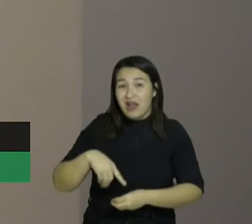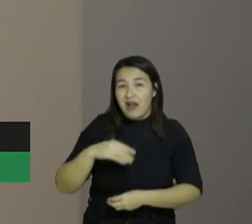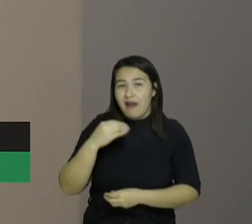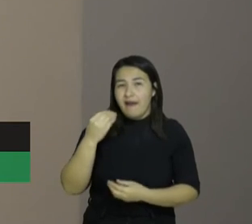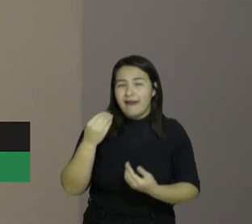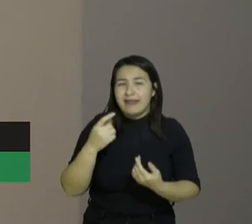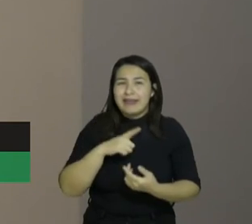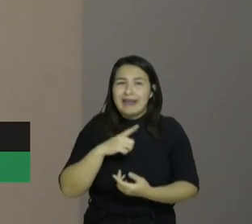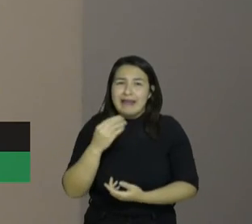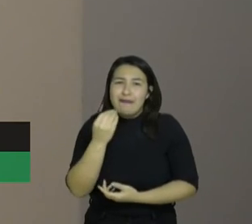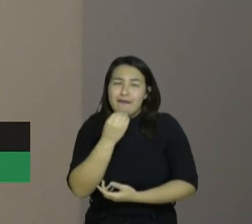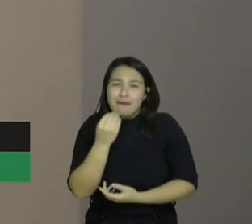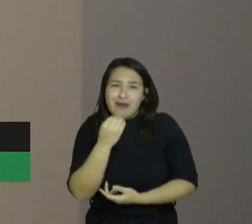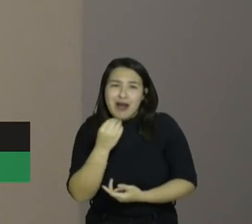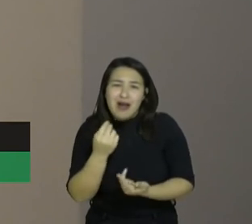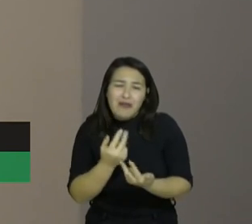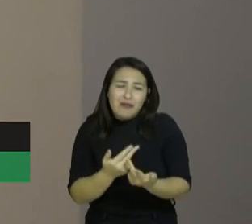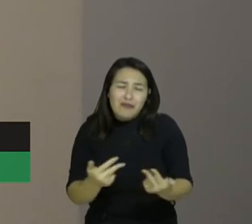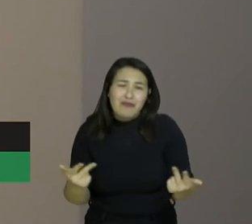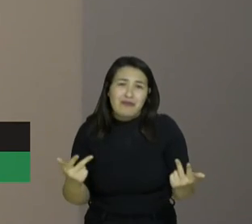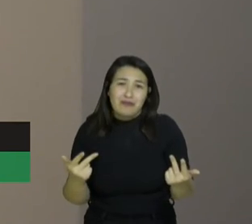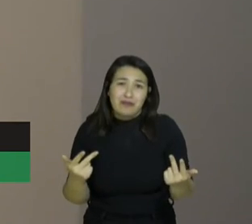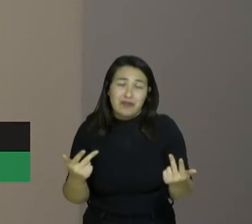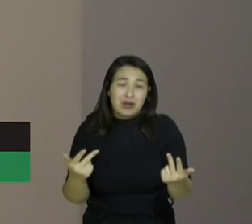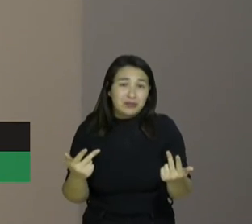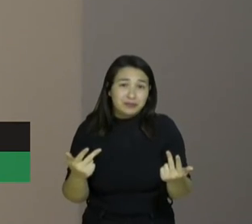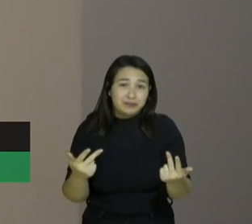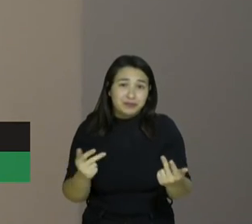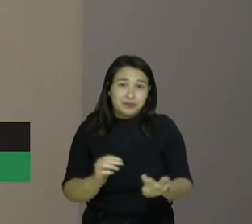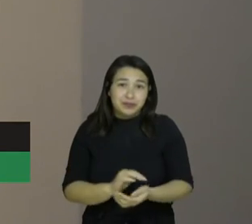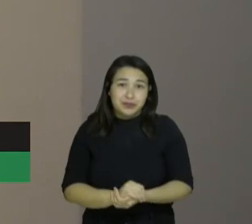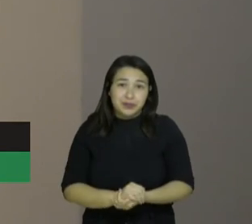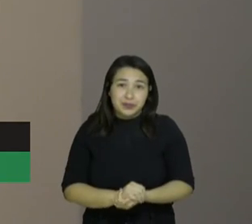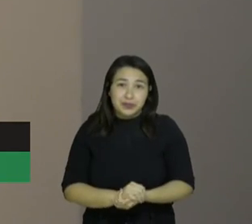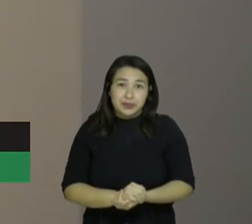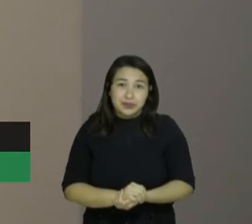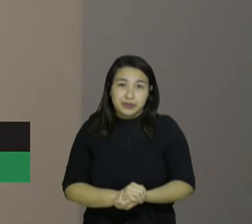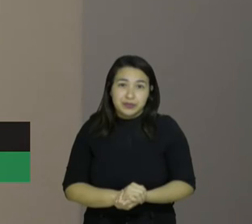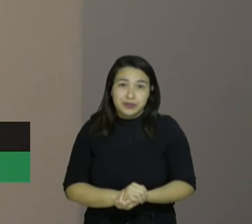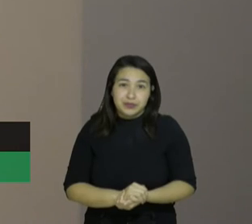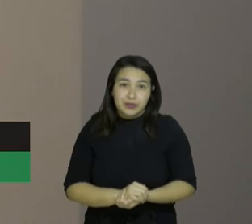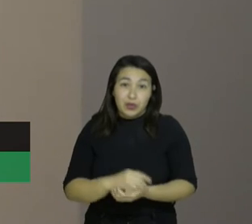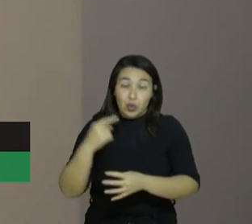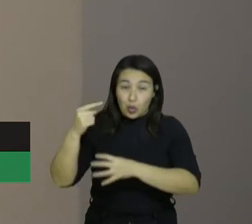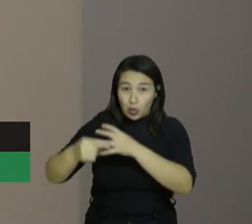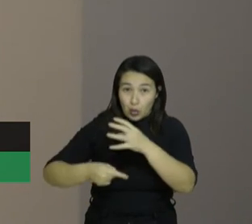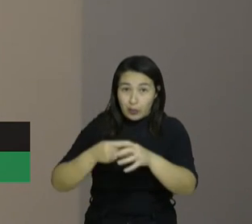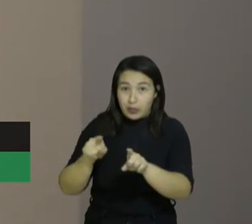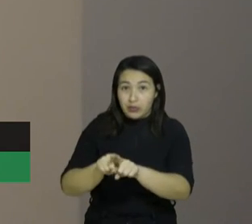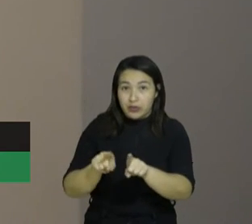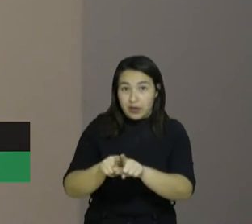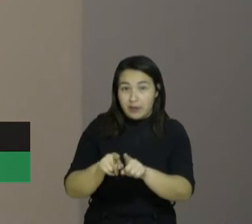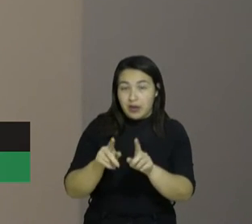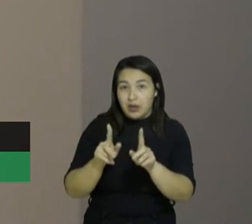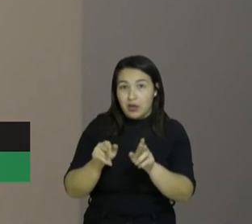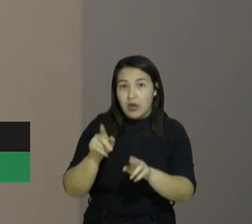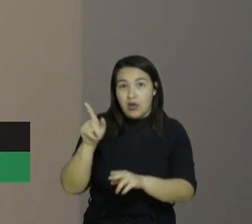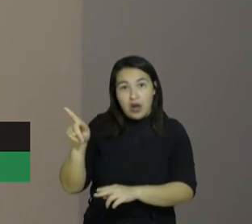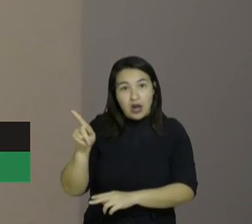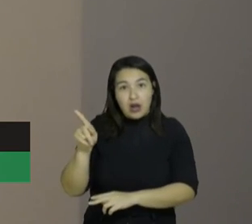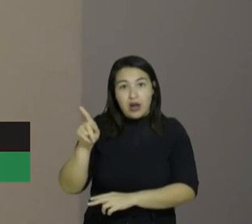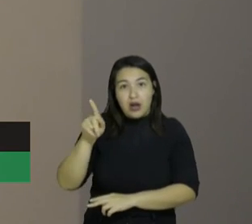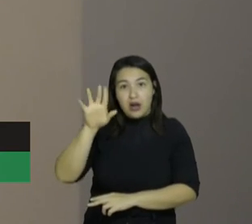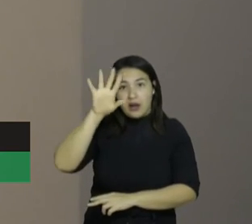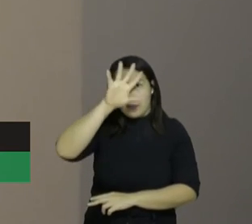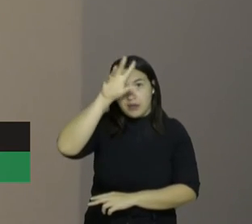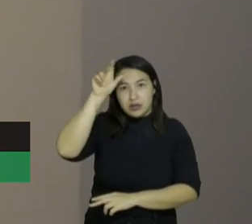biodiversos que são de uma importância enfim logicamente nacional e Global como a Amazónia e o Pantanal